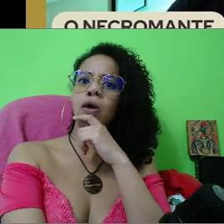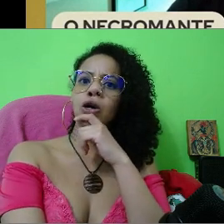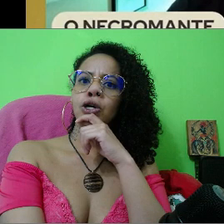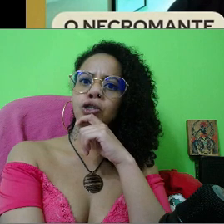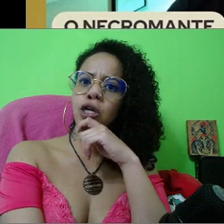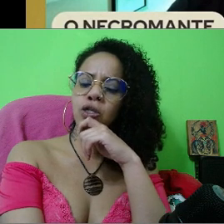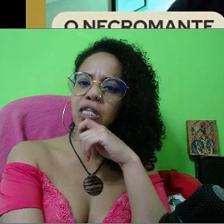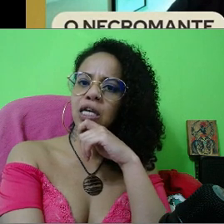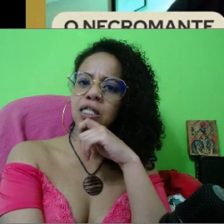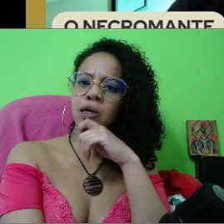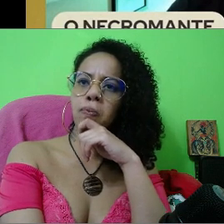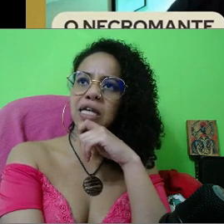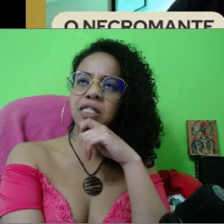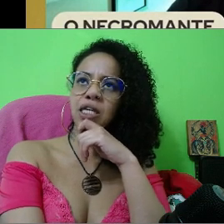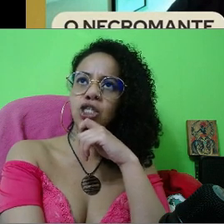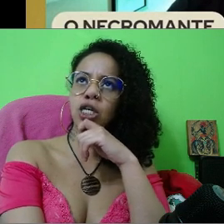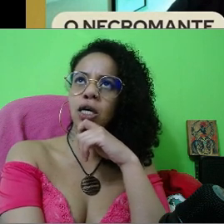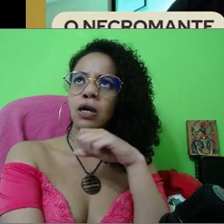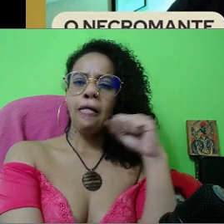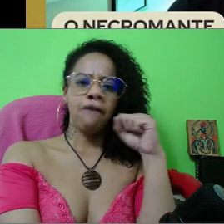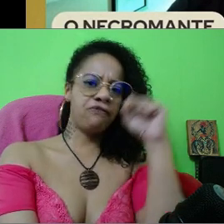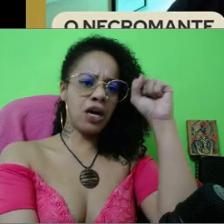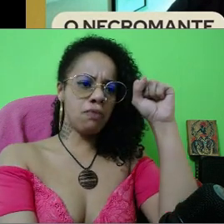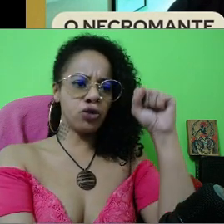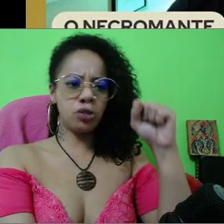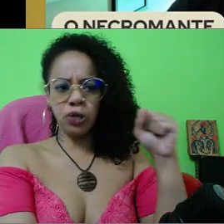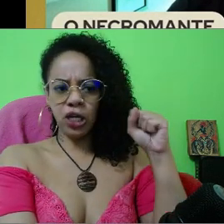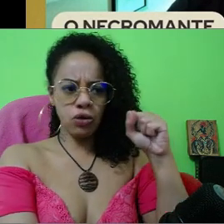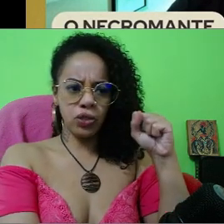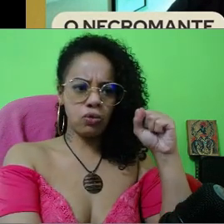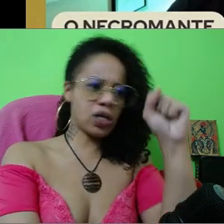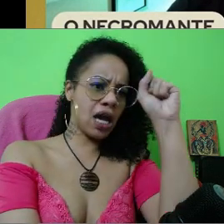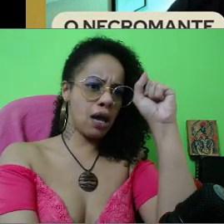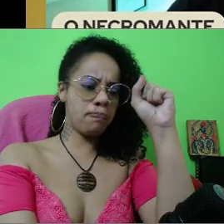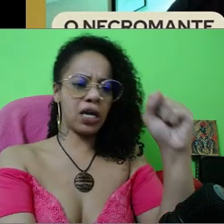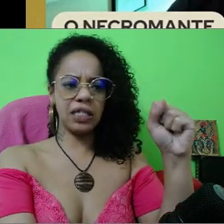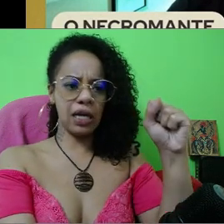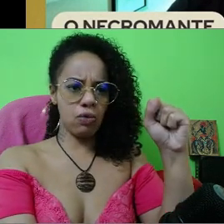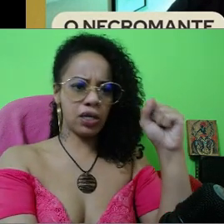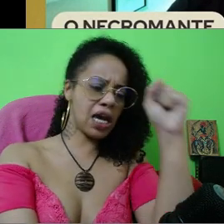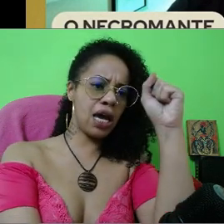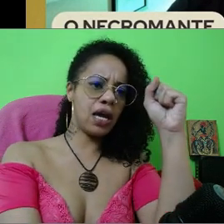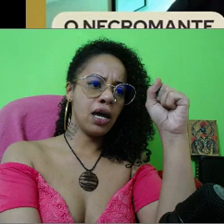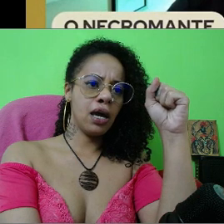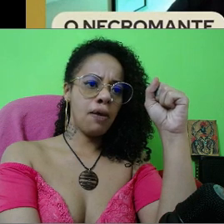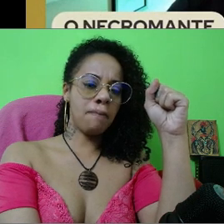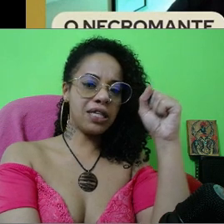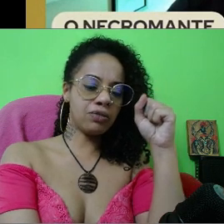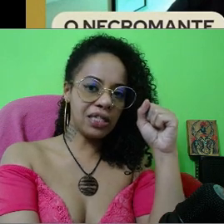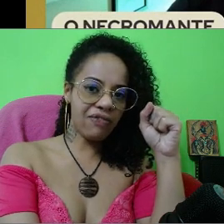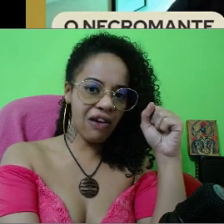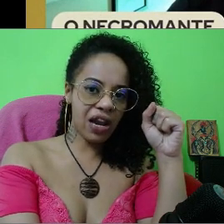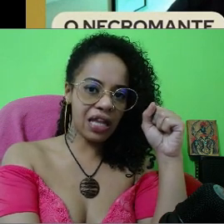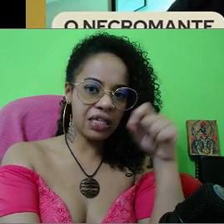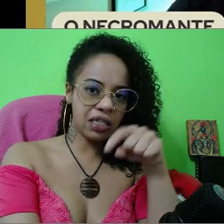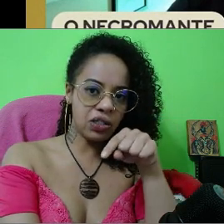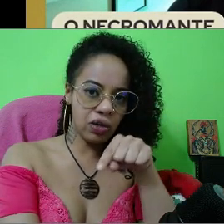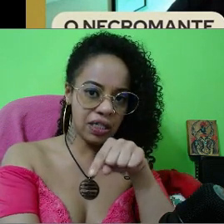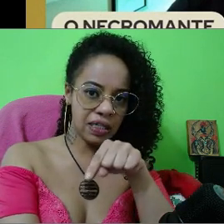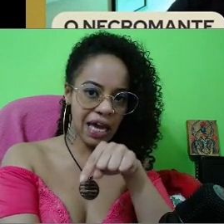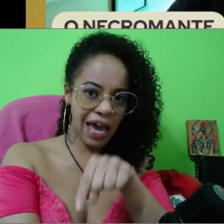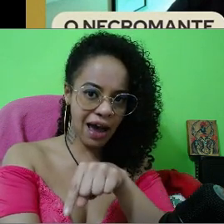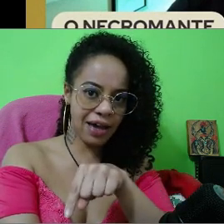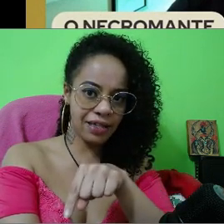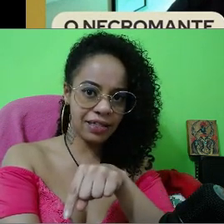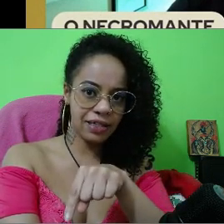grupos e ó todos eles são bastante vamos porque não sei o quê porque sei lá o quê Mas quando você vai falar